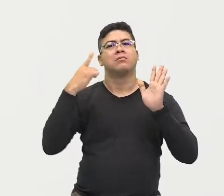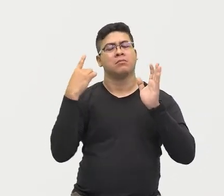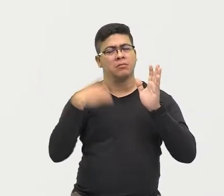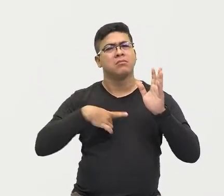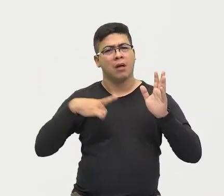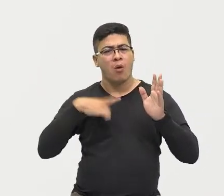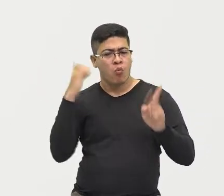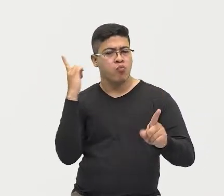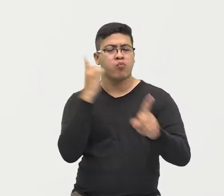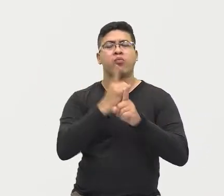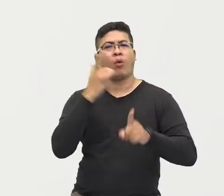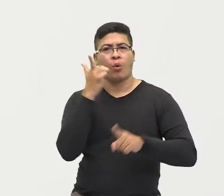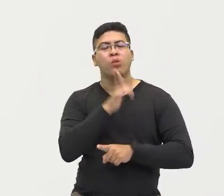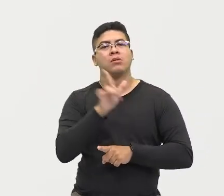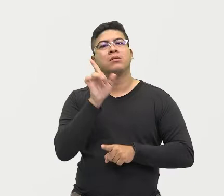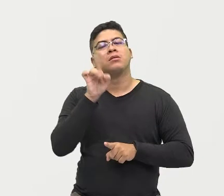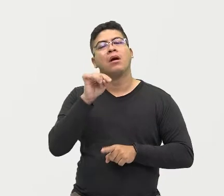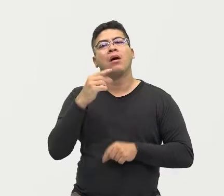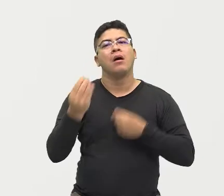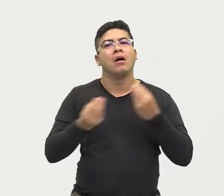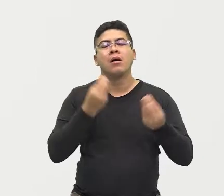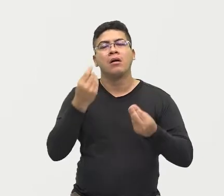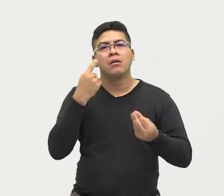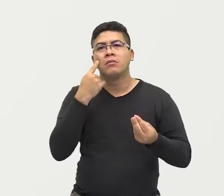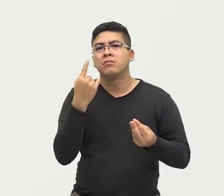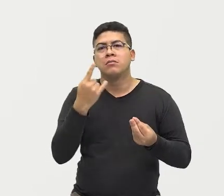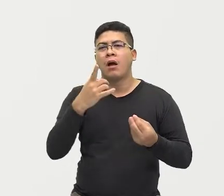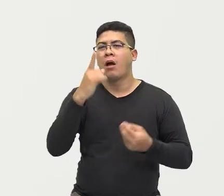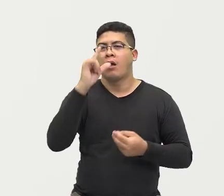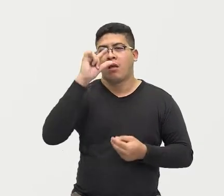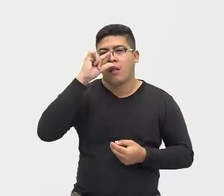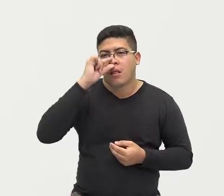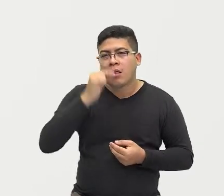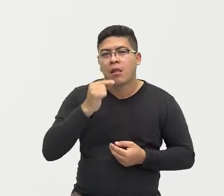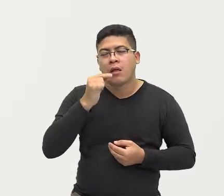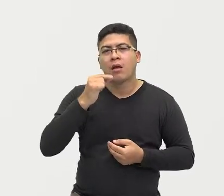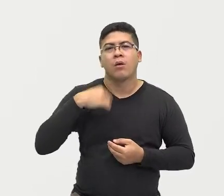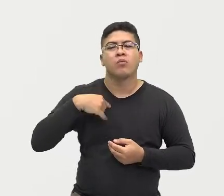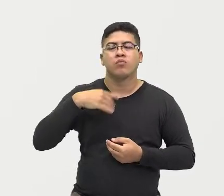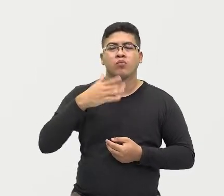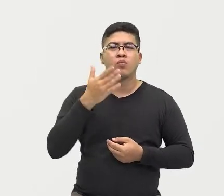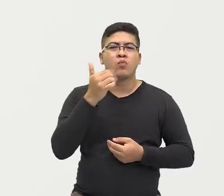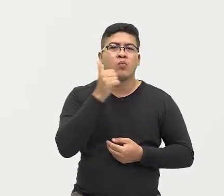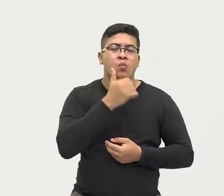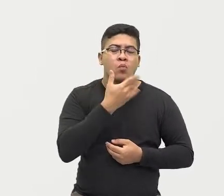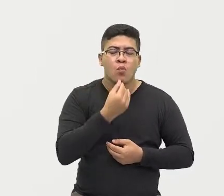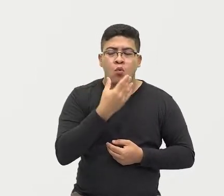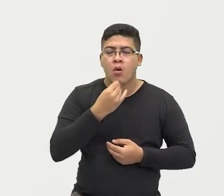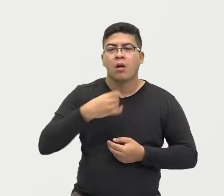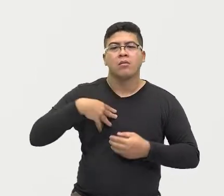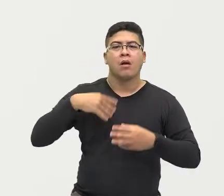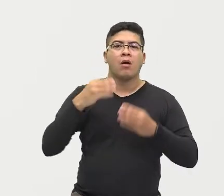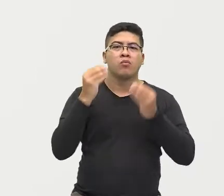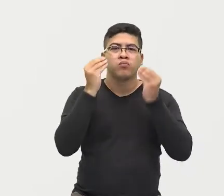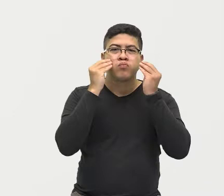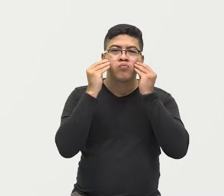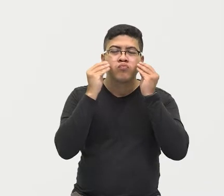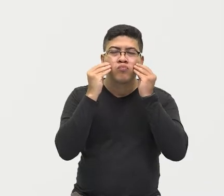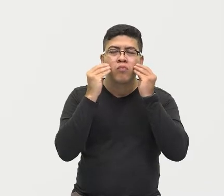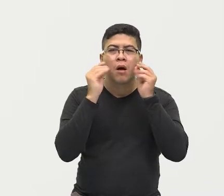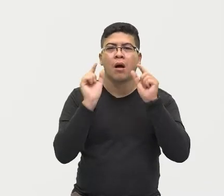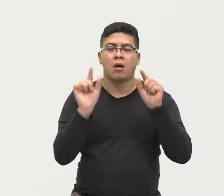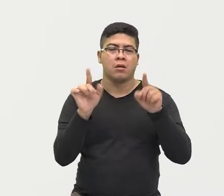muito, né, até nos personagens infantis, Narizinho, Pedrinho, Boneca Emília, são muito caricatos.